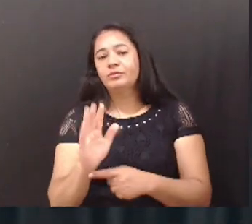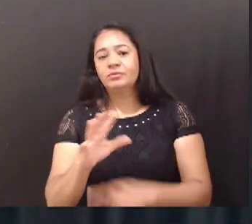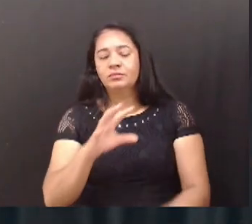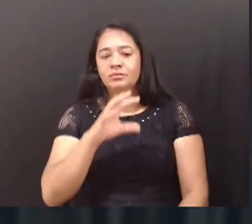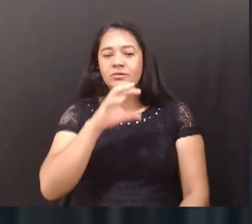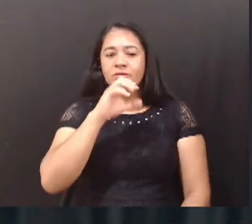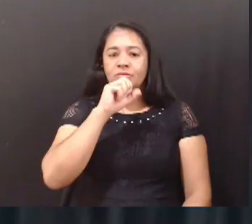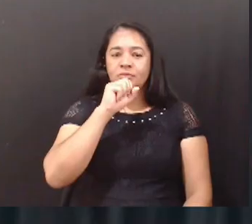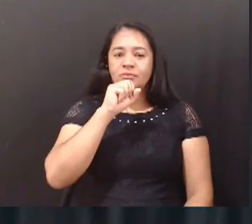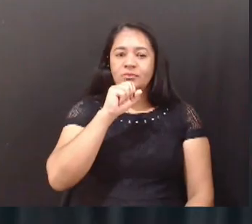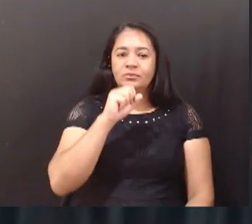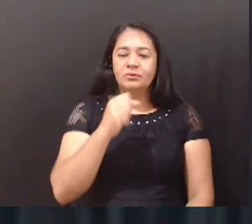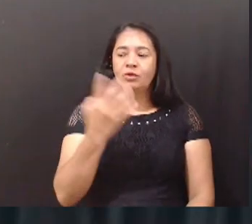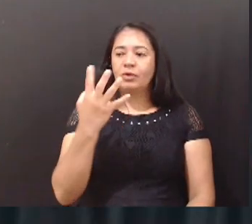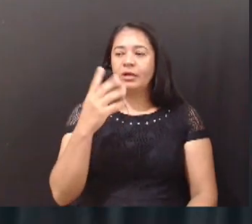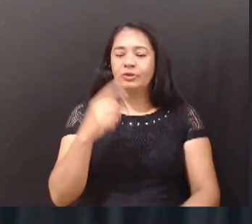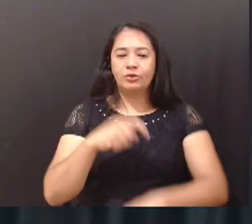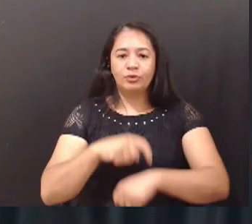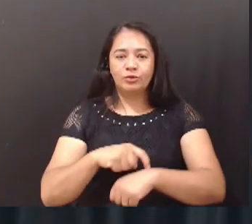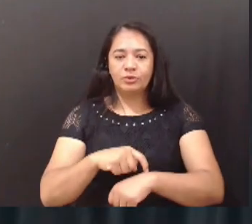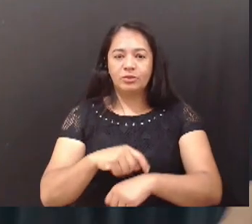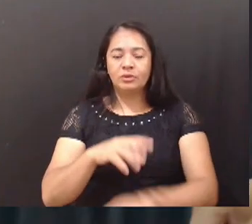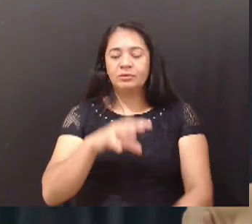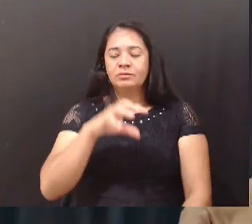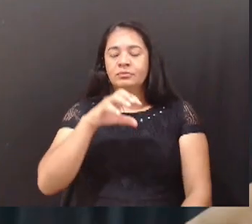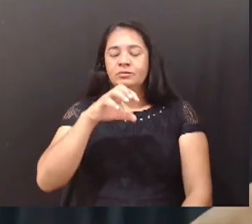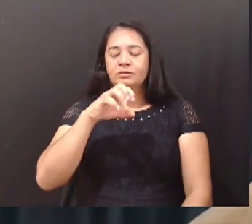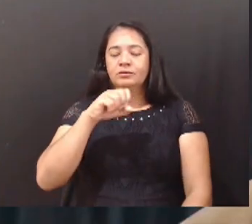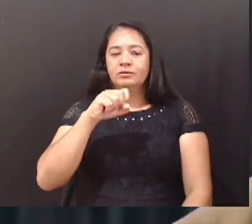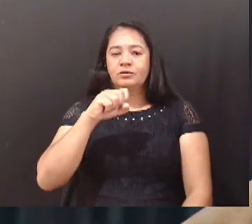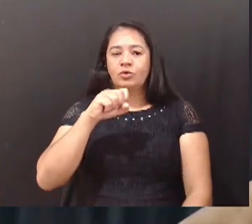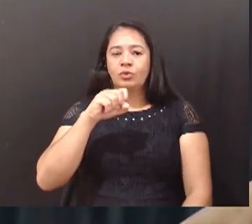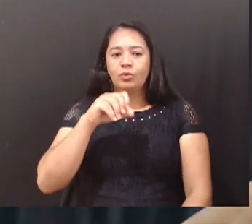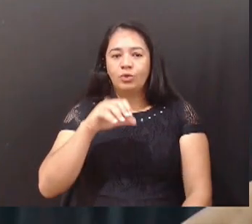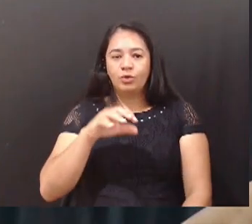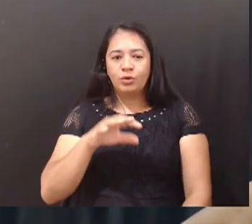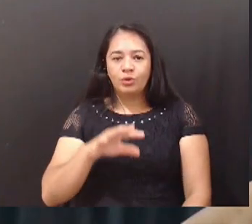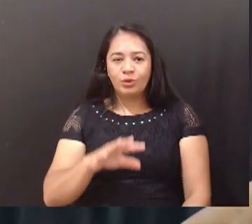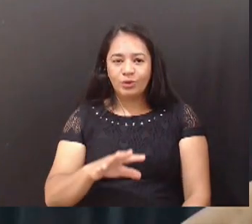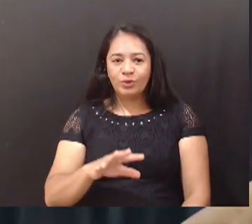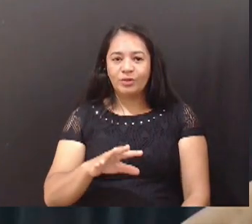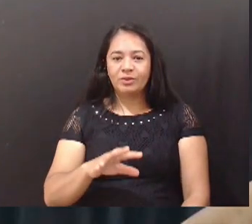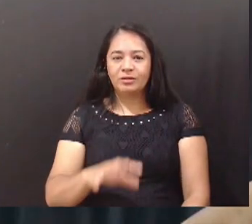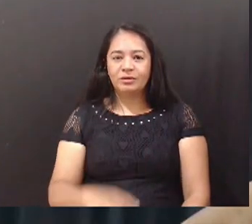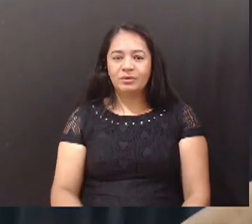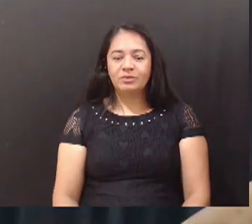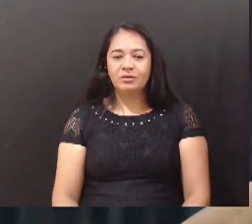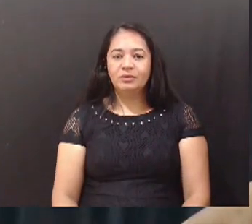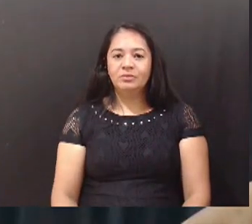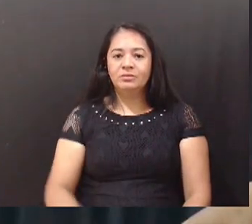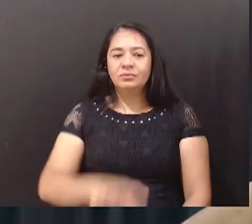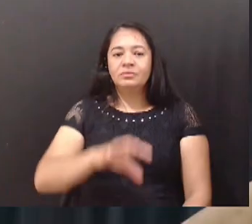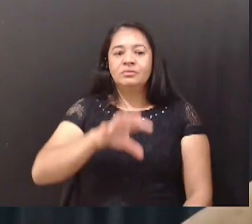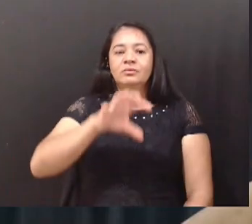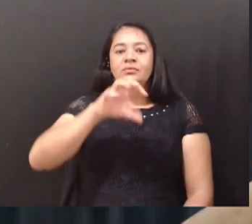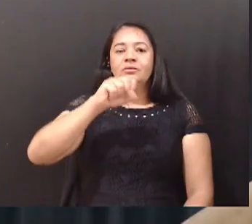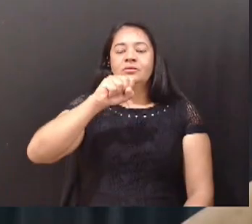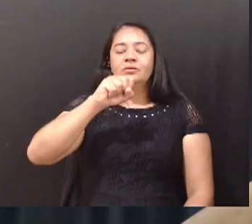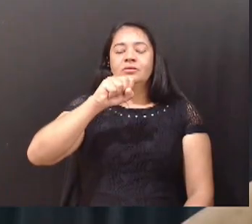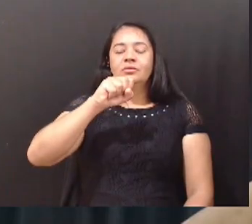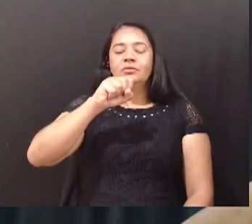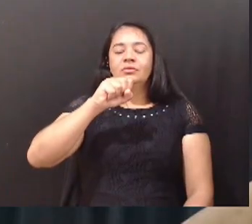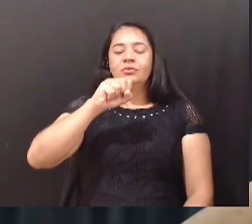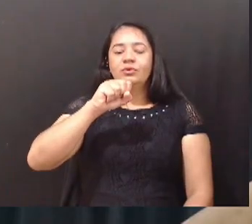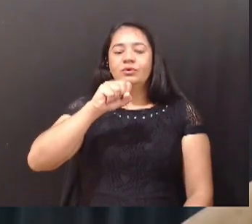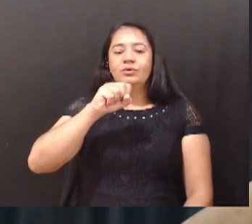4 tempos, segura 1 e solta em 6 tempos. Então, você inspira mais rápido do que você expira, repete isso